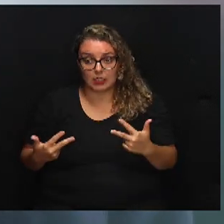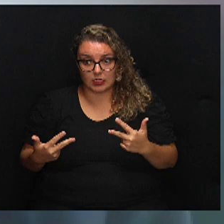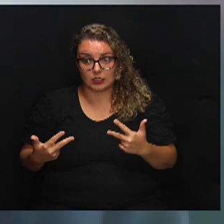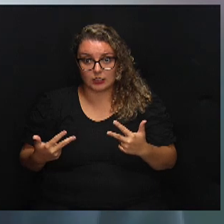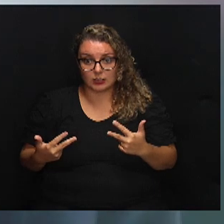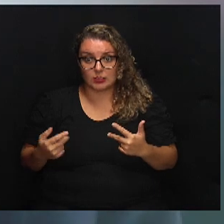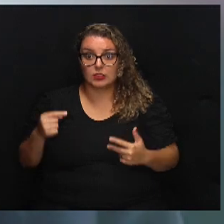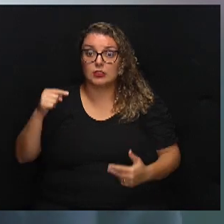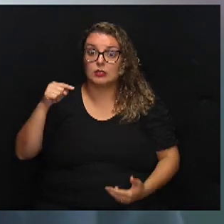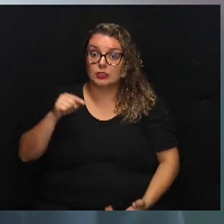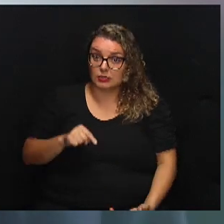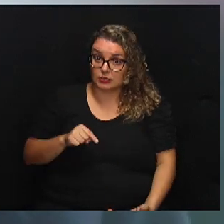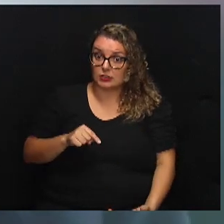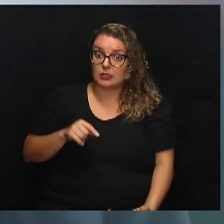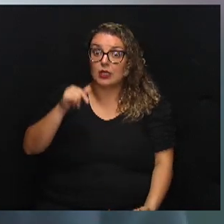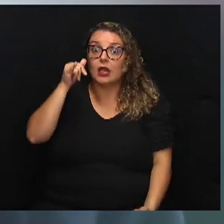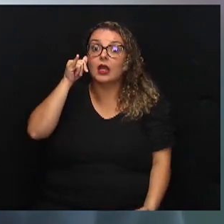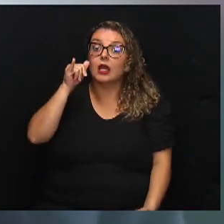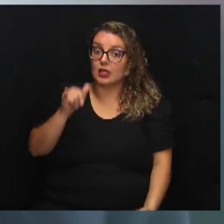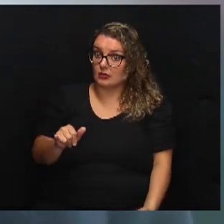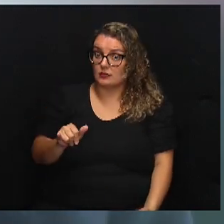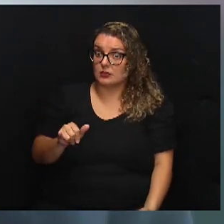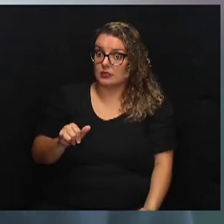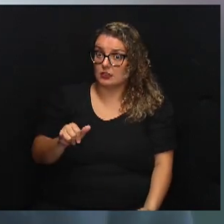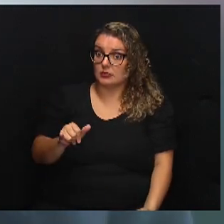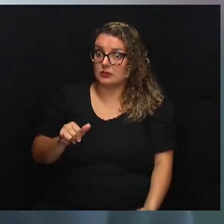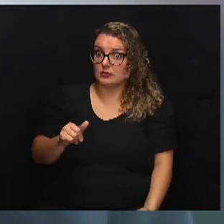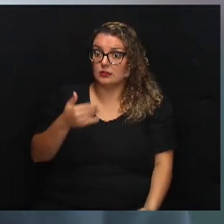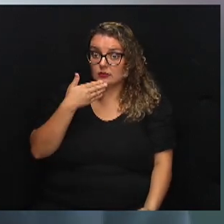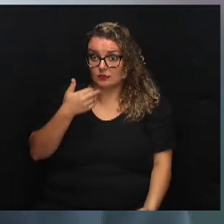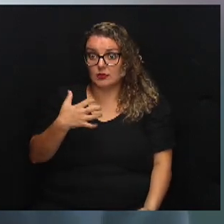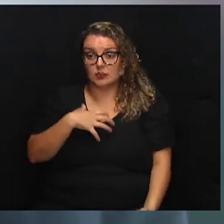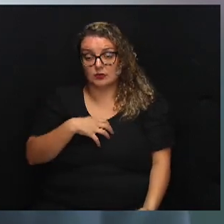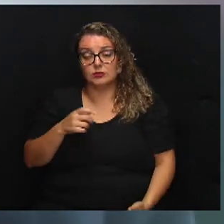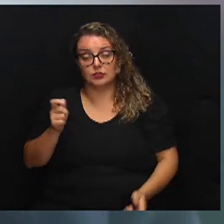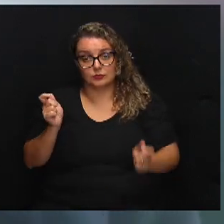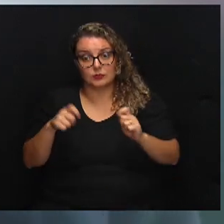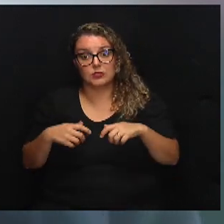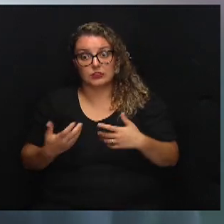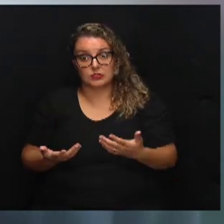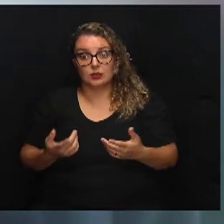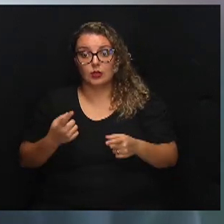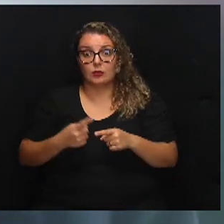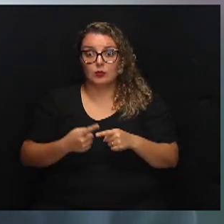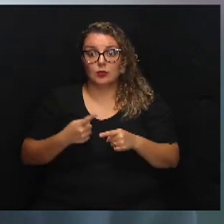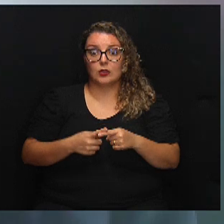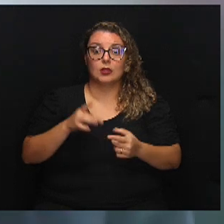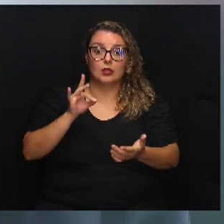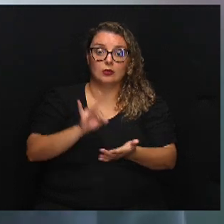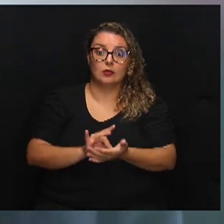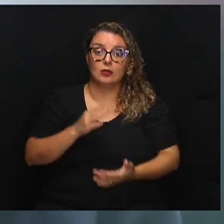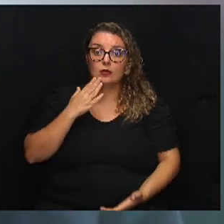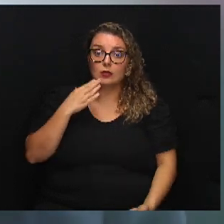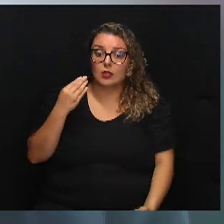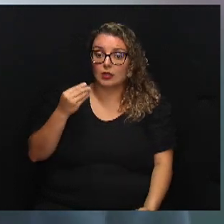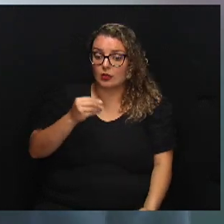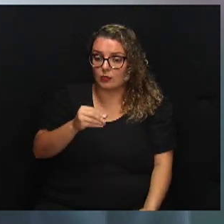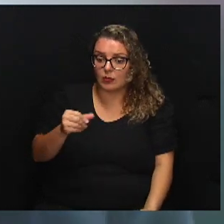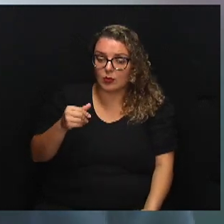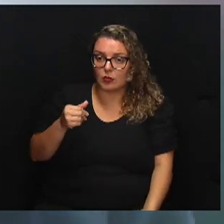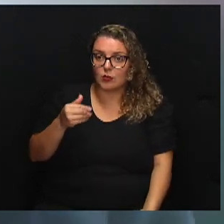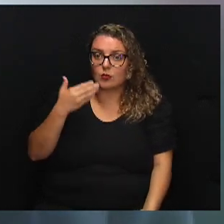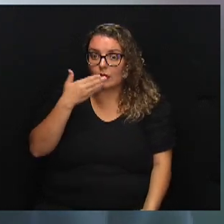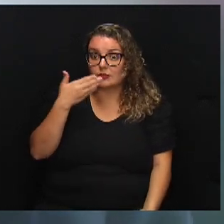isto realmente deve ser evitado da melhor maneira possível, porque realmente o açúcar ele vai